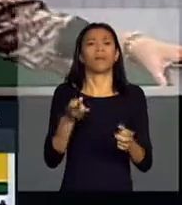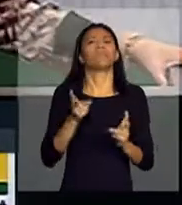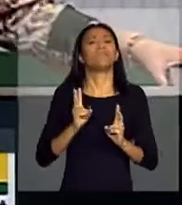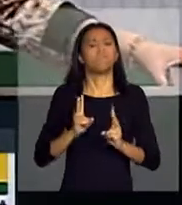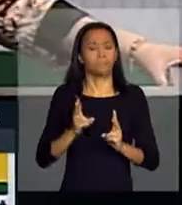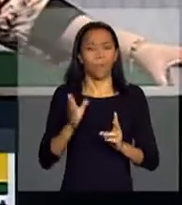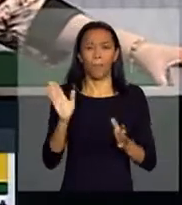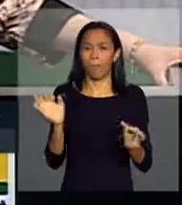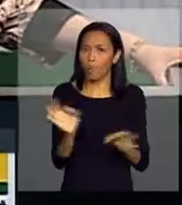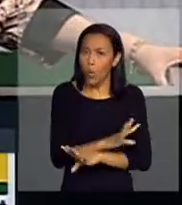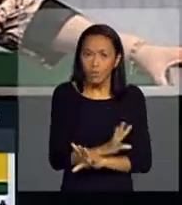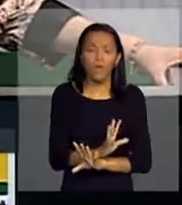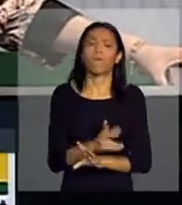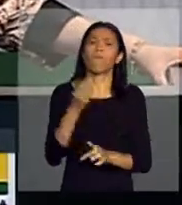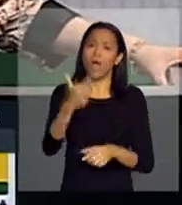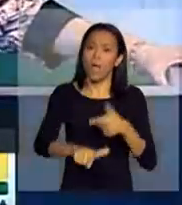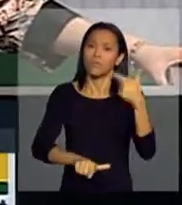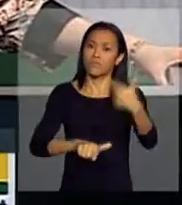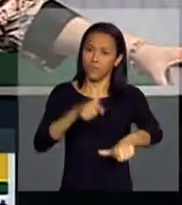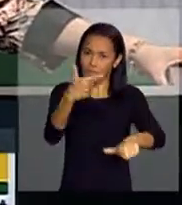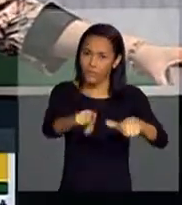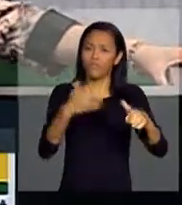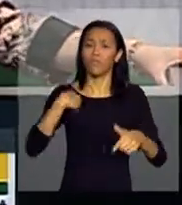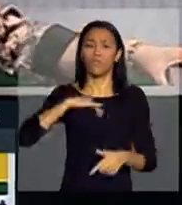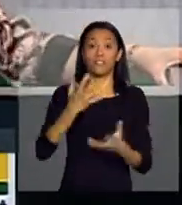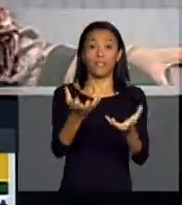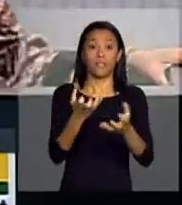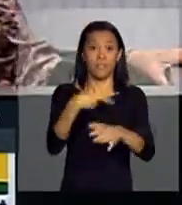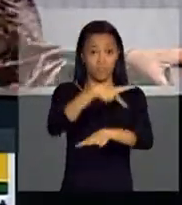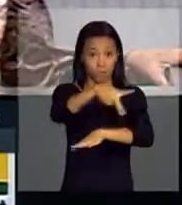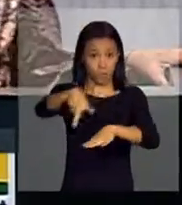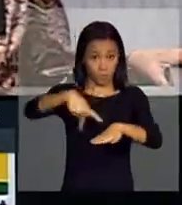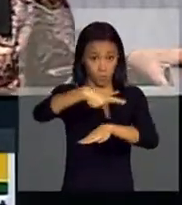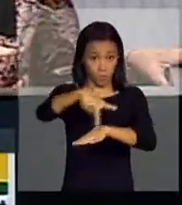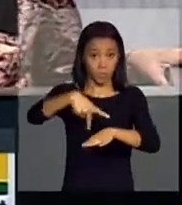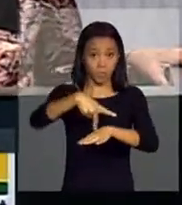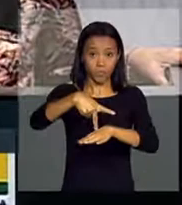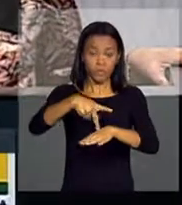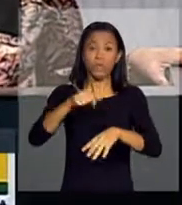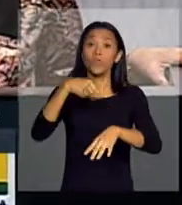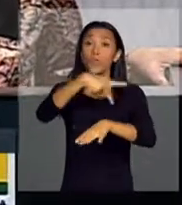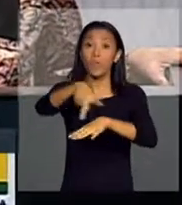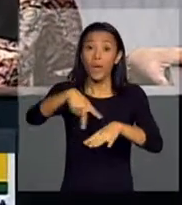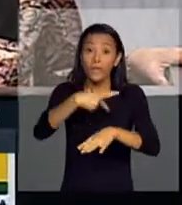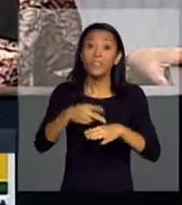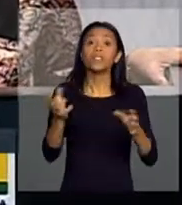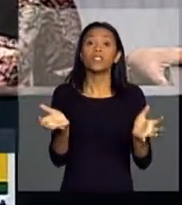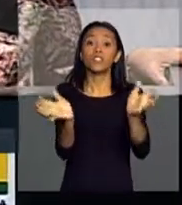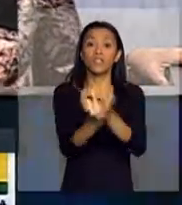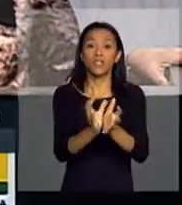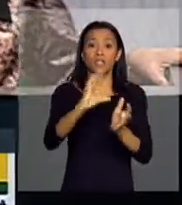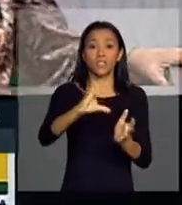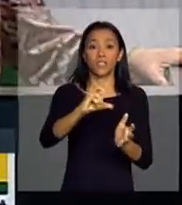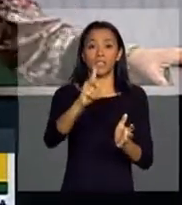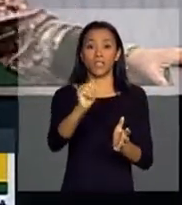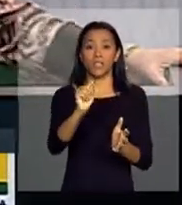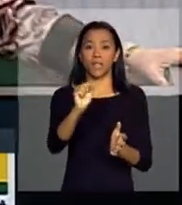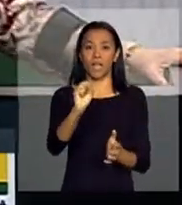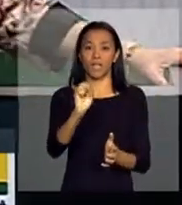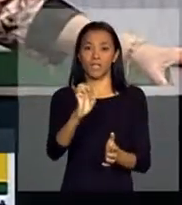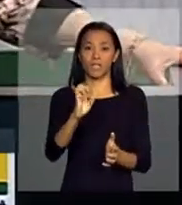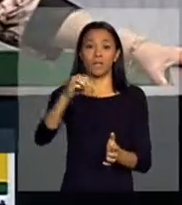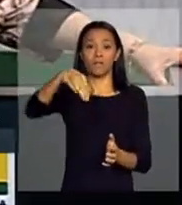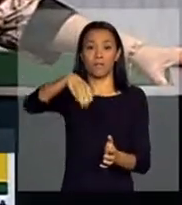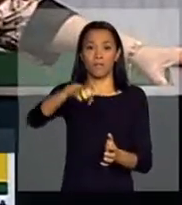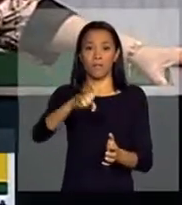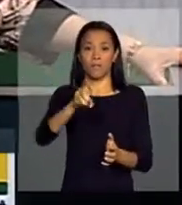dizer que nós queremos ser um país basicamente de classe média Isso significa